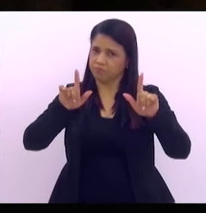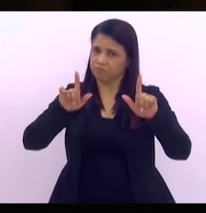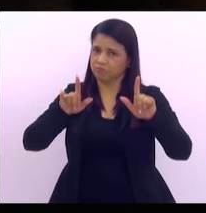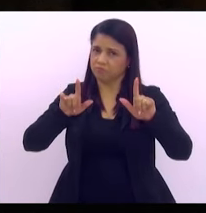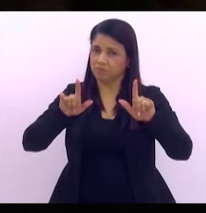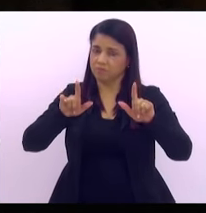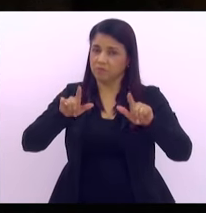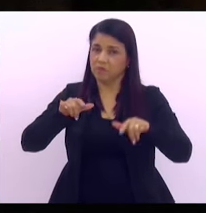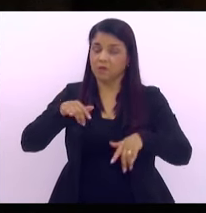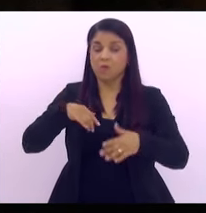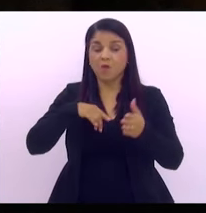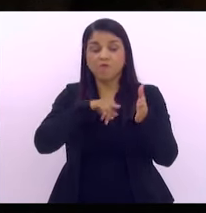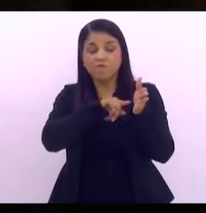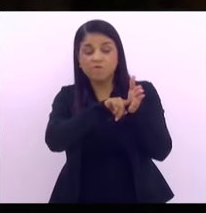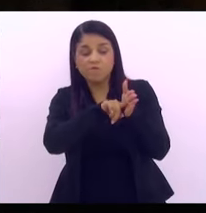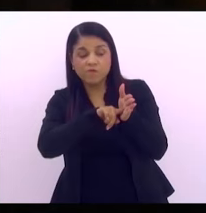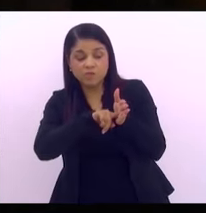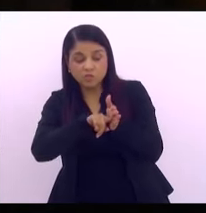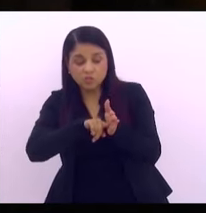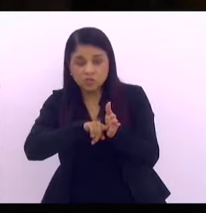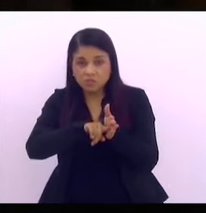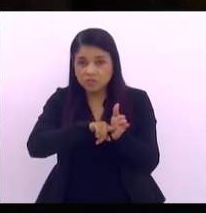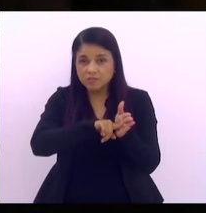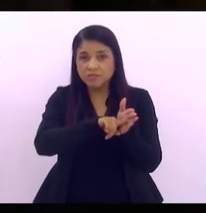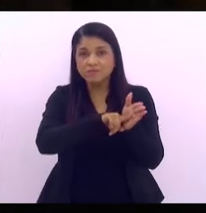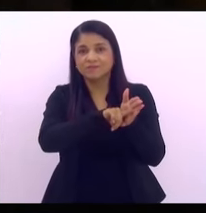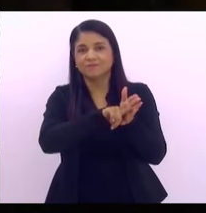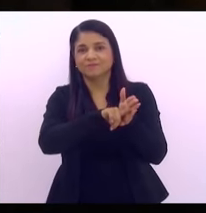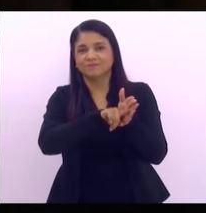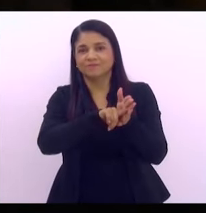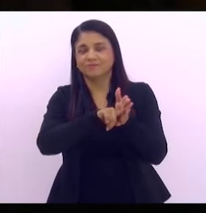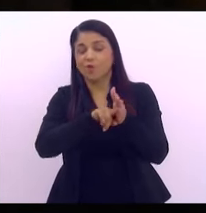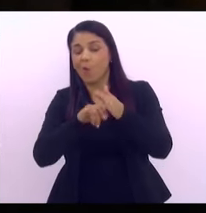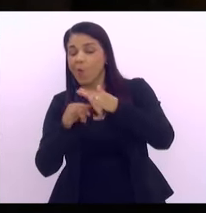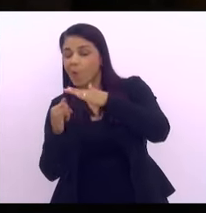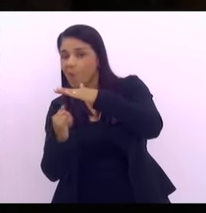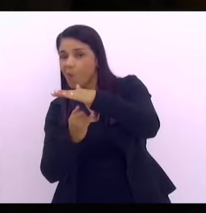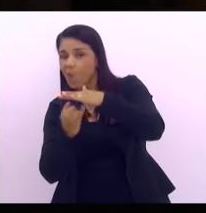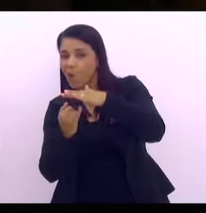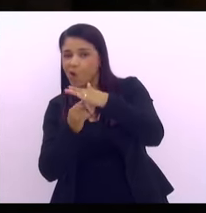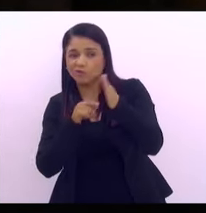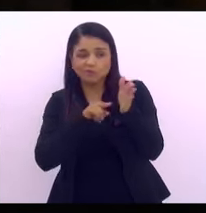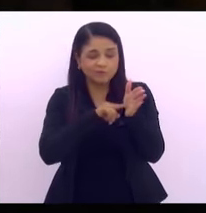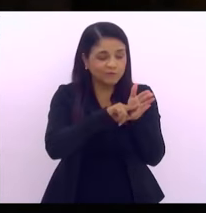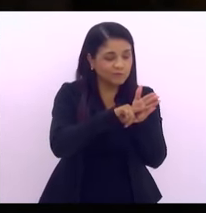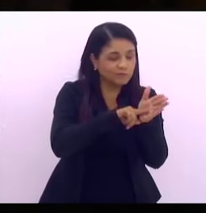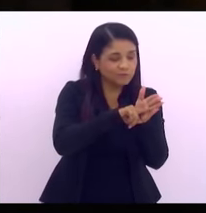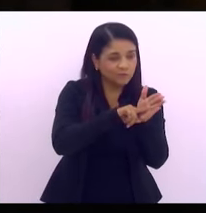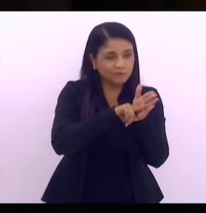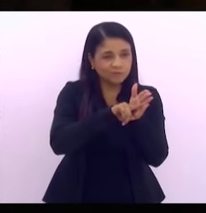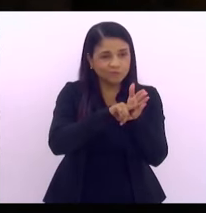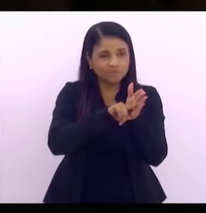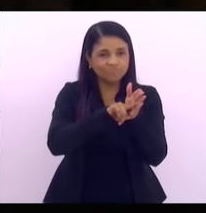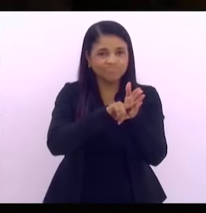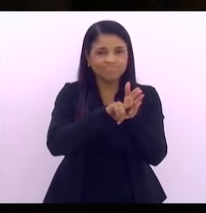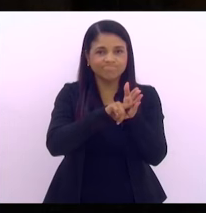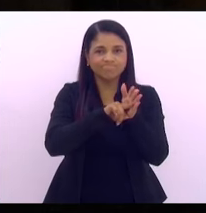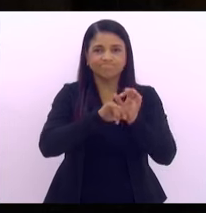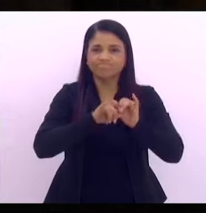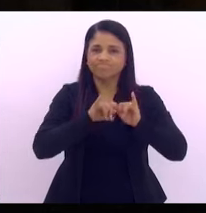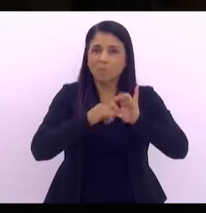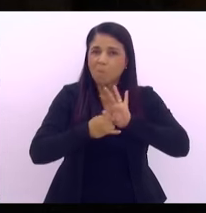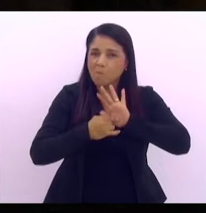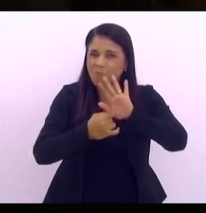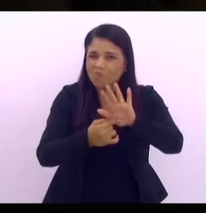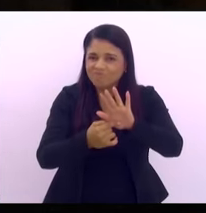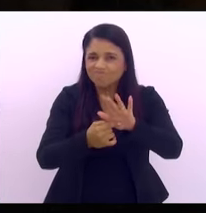Aquilo era uma investigação. E o órgão que investigou não devia ter revelado,